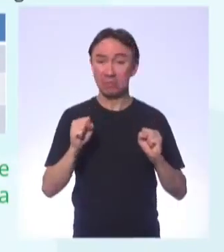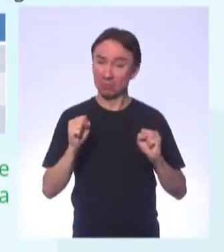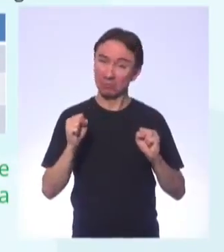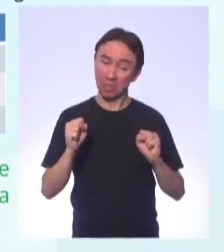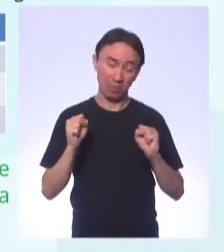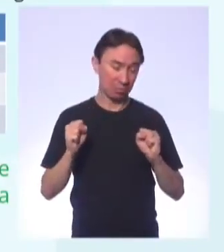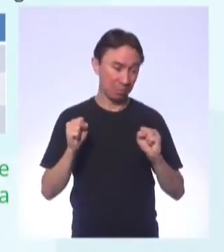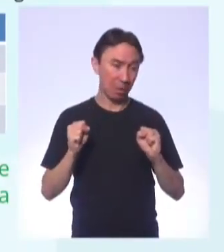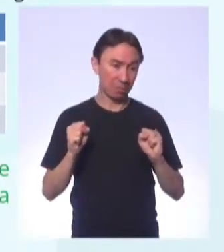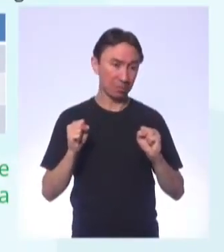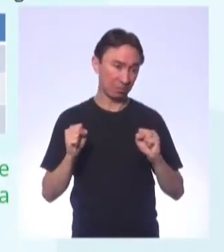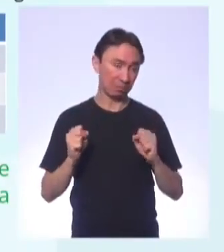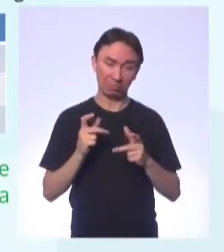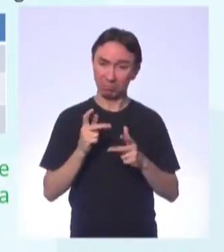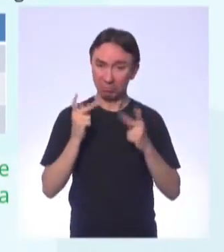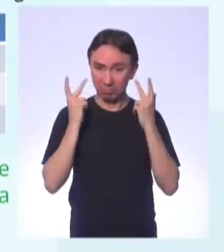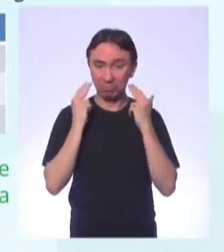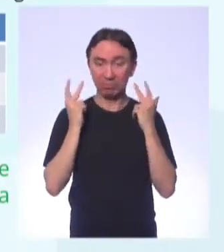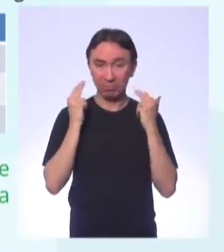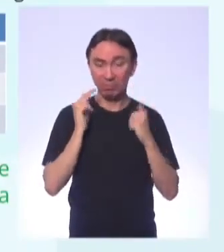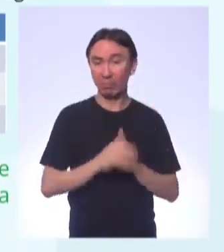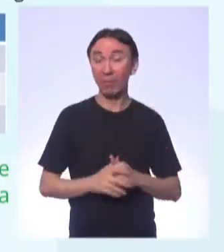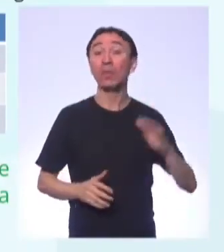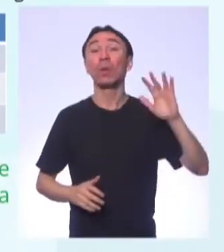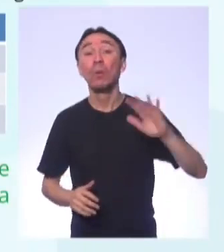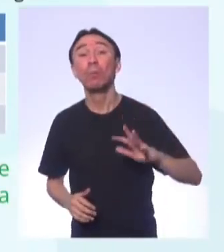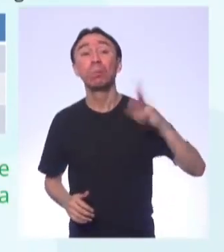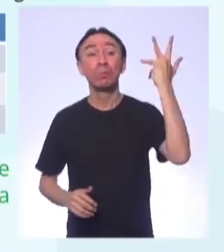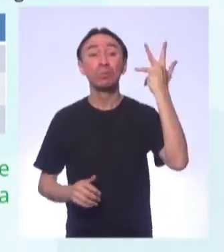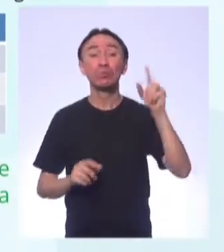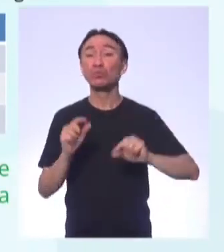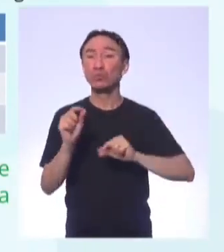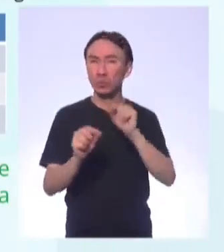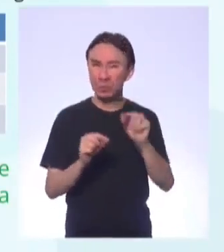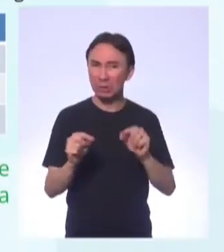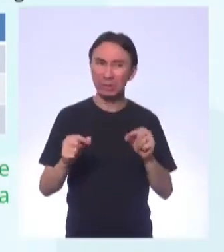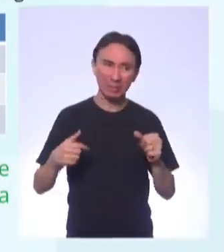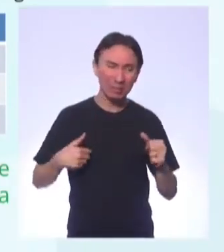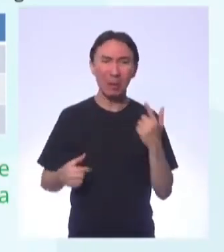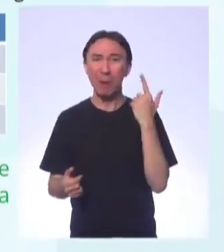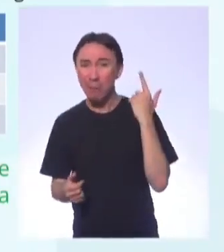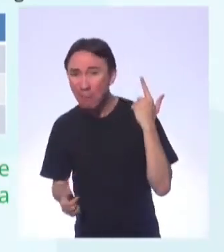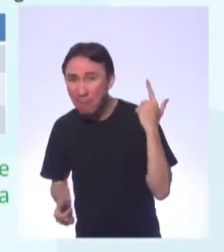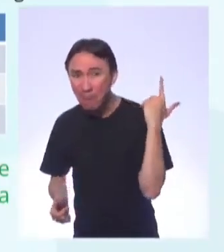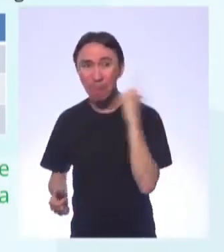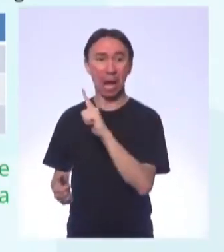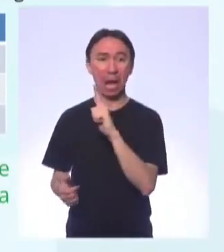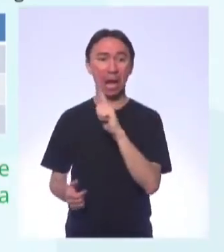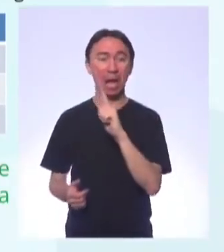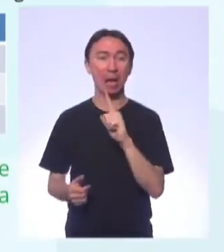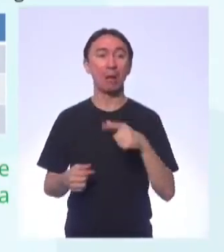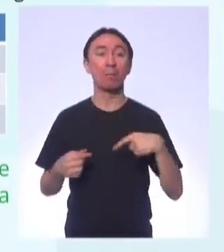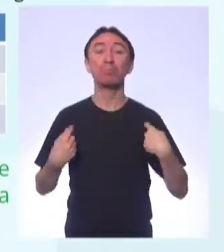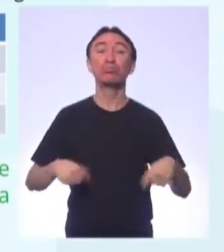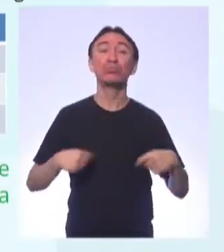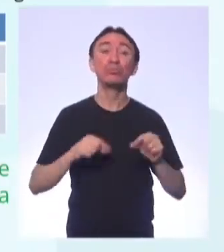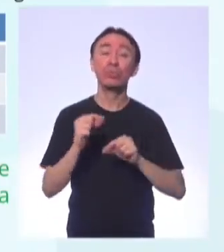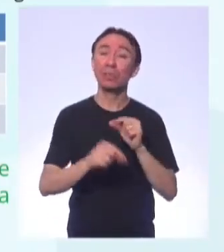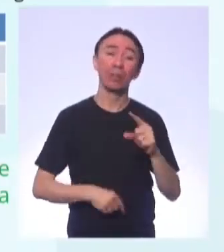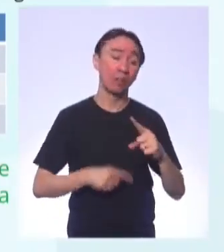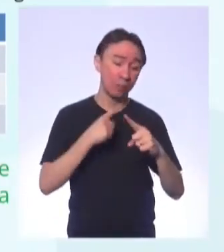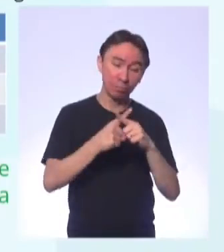esses valores o que acontece para eu chegar aí no na resolução é só multiplicar